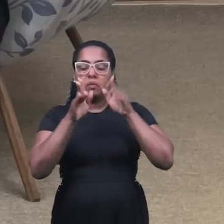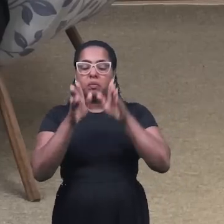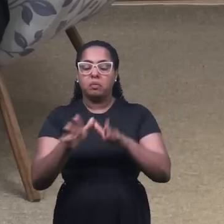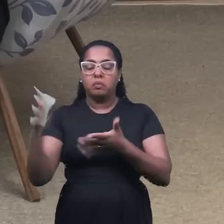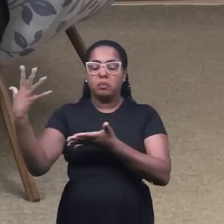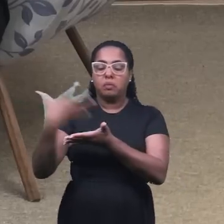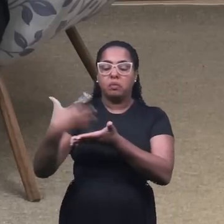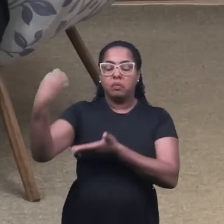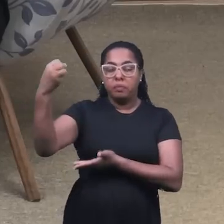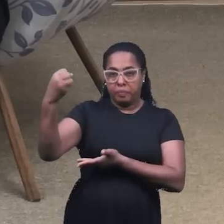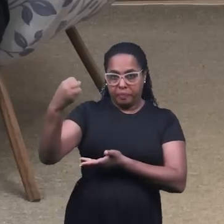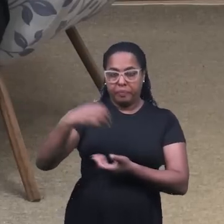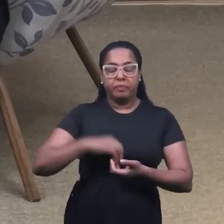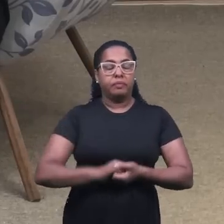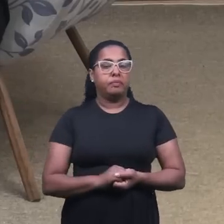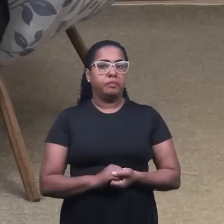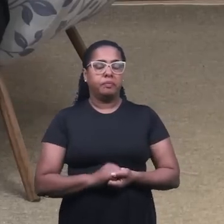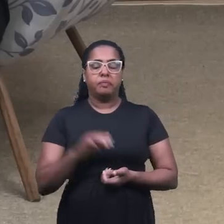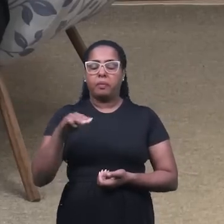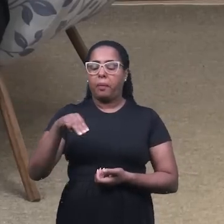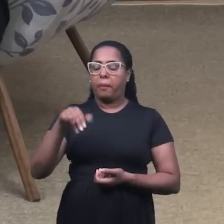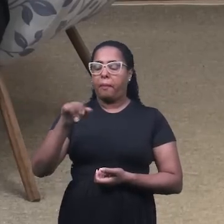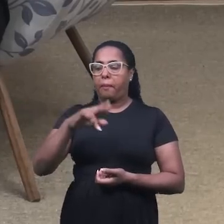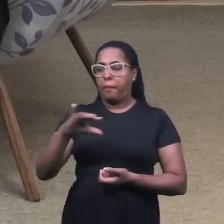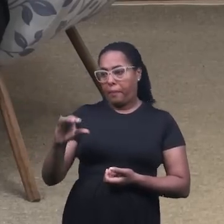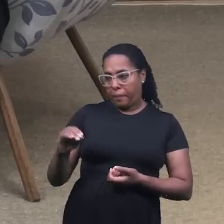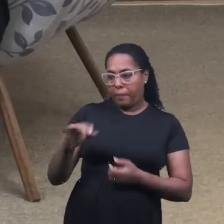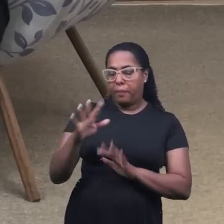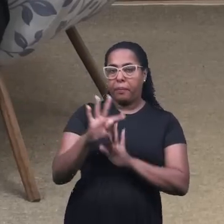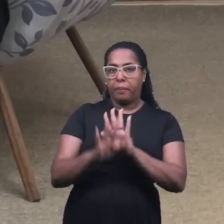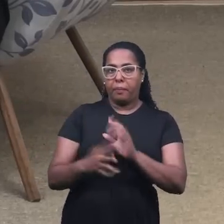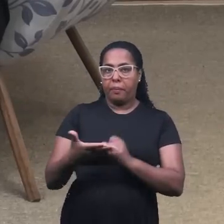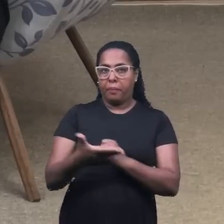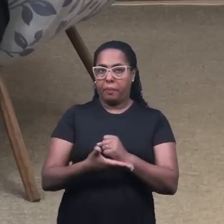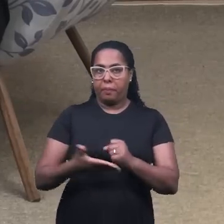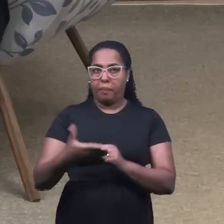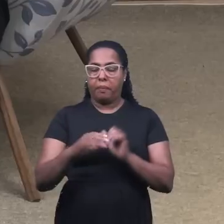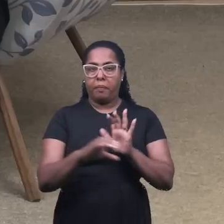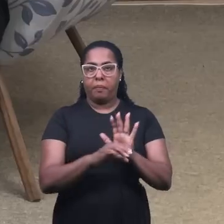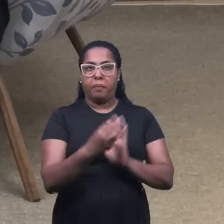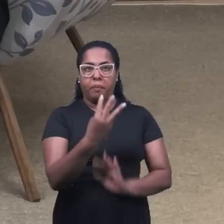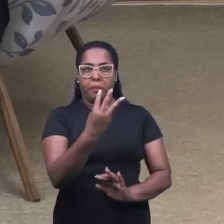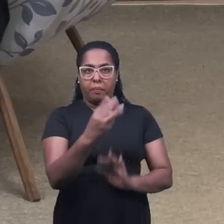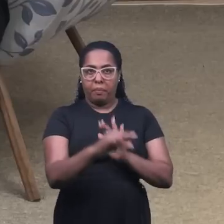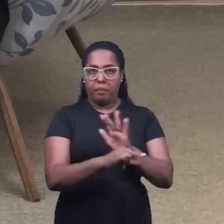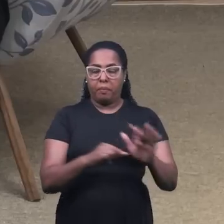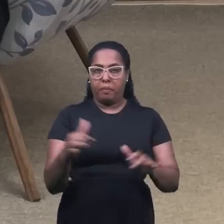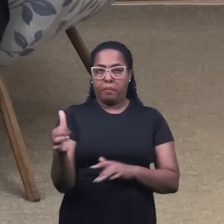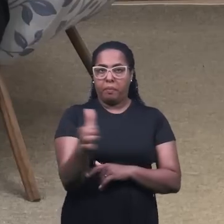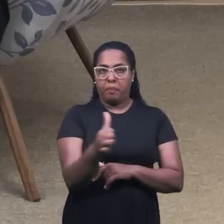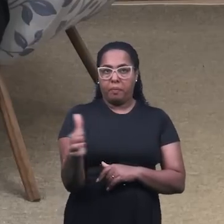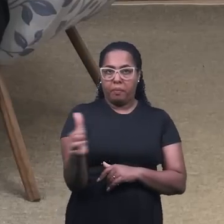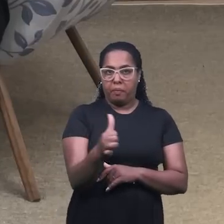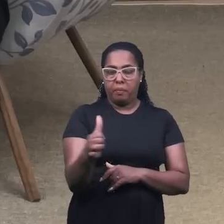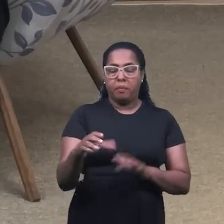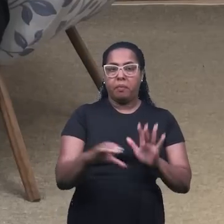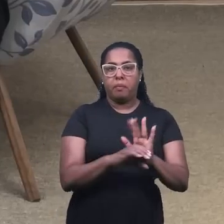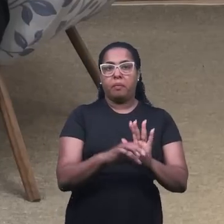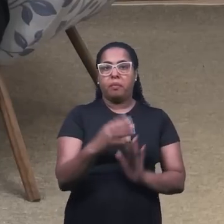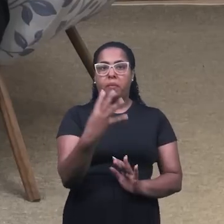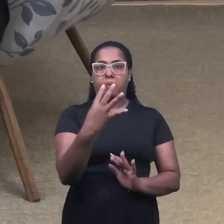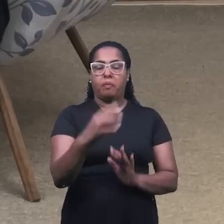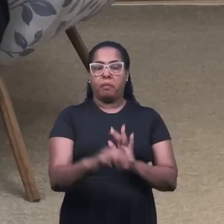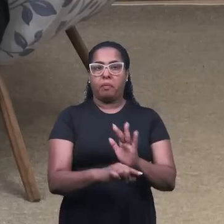o arrebatamento. Márcio, o nosso texto básico, então, é capítulo 3 de Cantares, verso 11, e capítulo